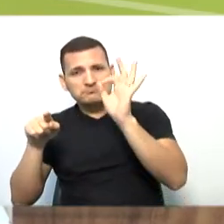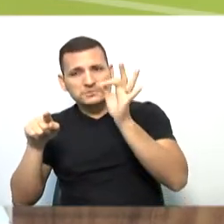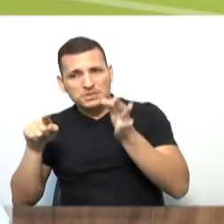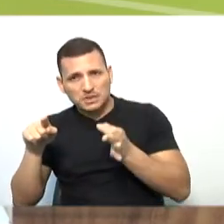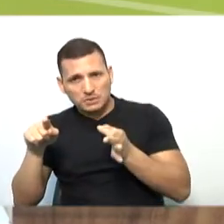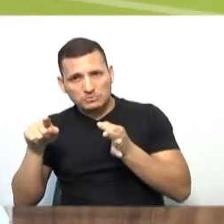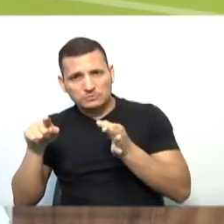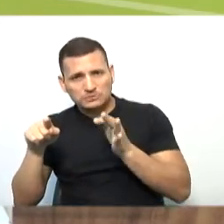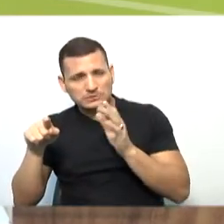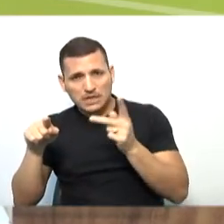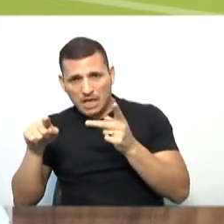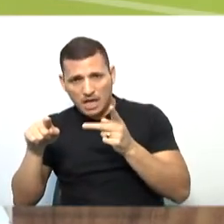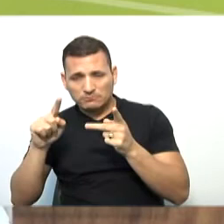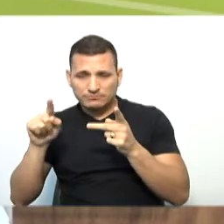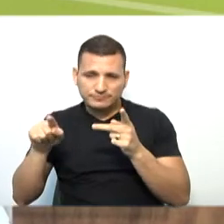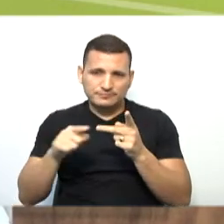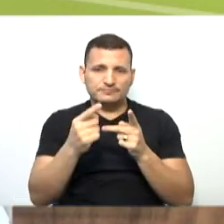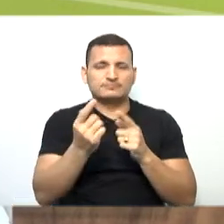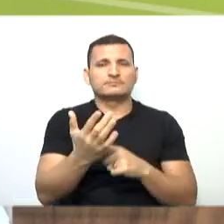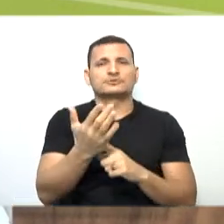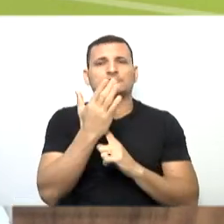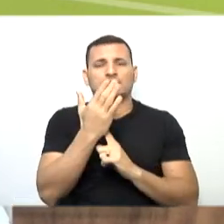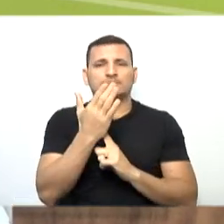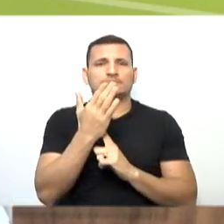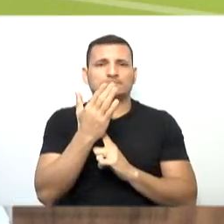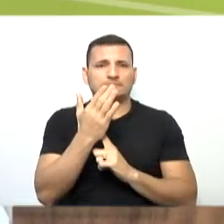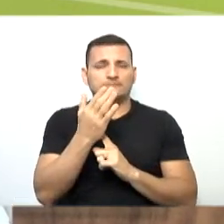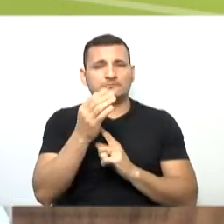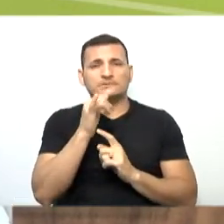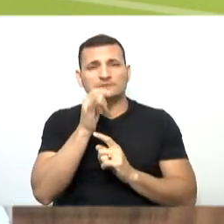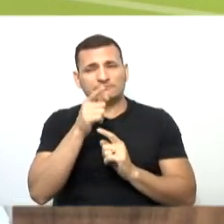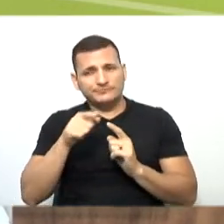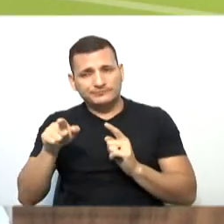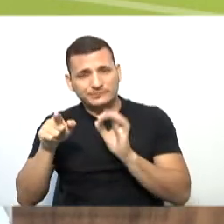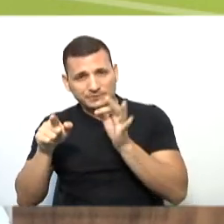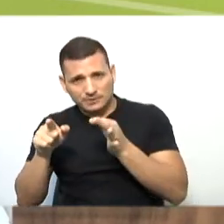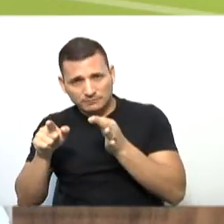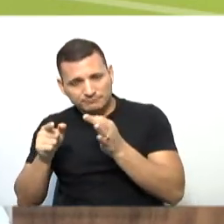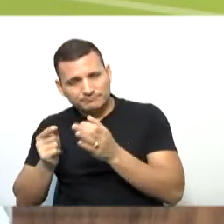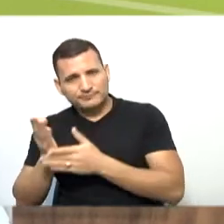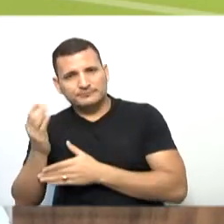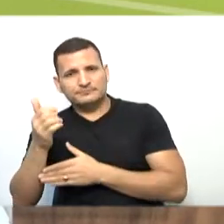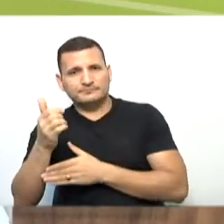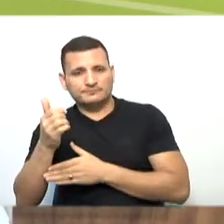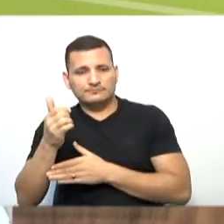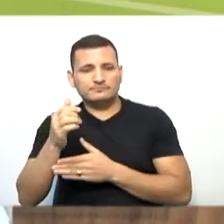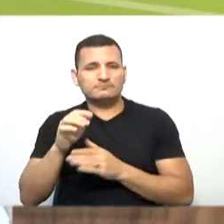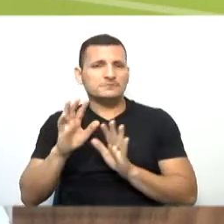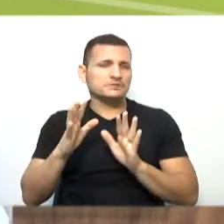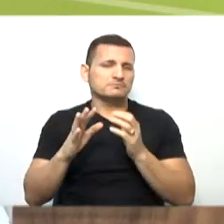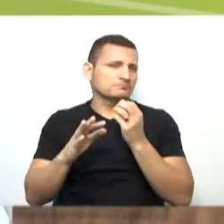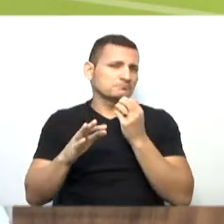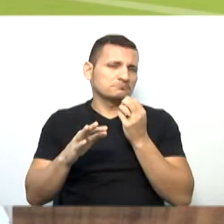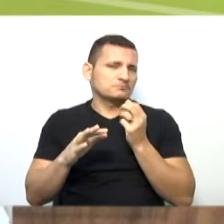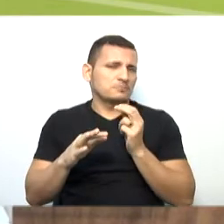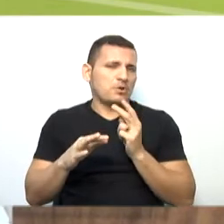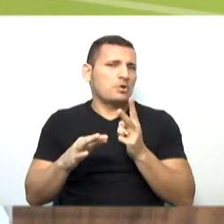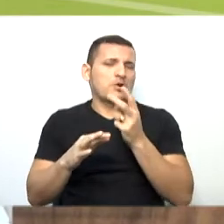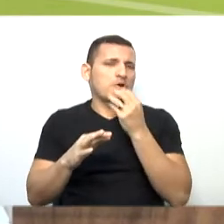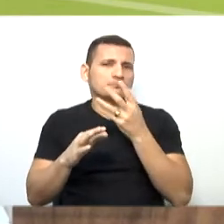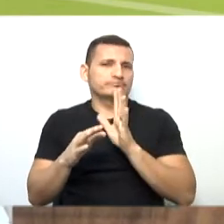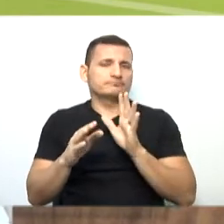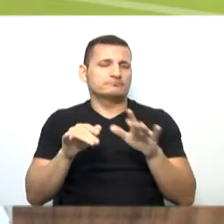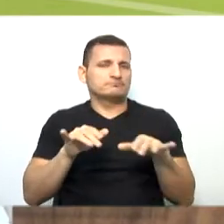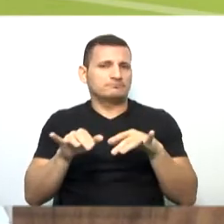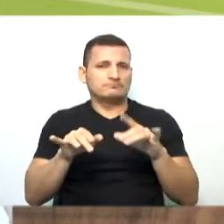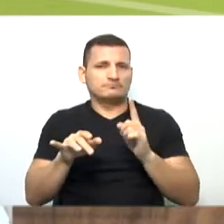esses dados e com isso vai validar. Só que nem sempre isso vai ser boas práticas de programação. Às